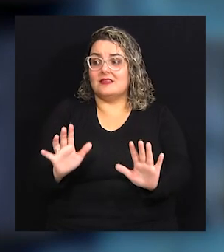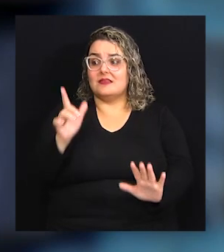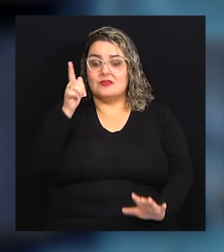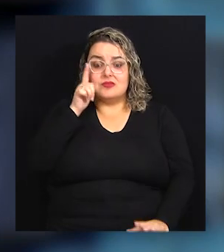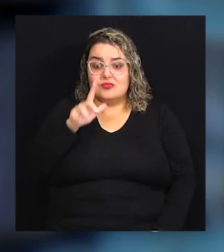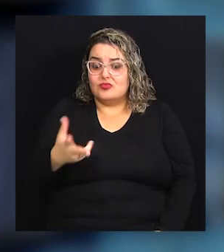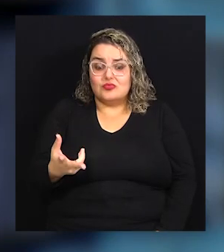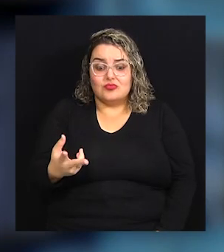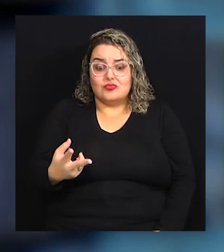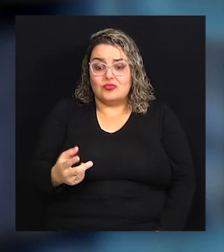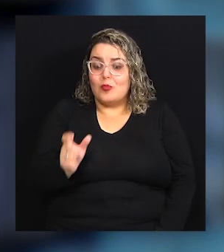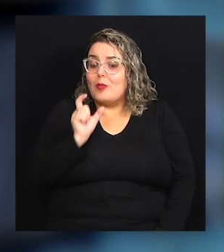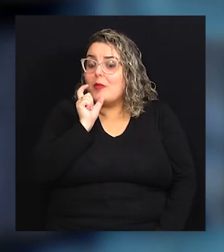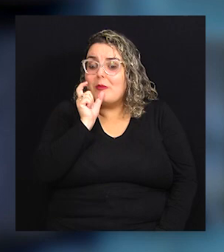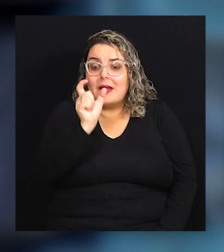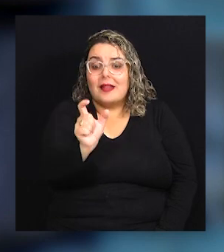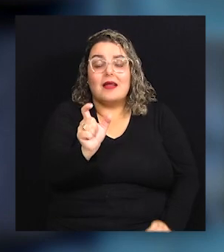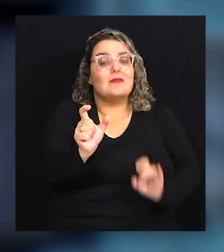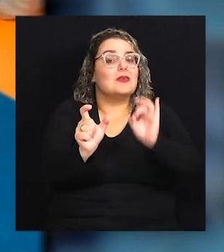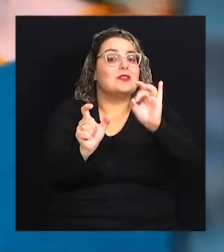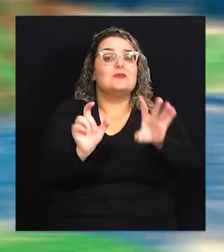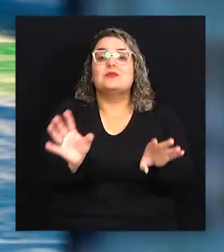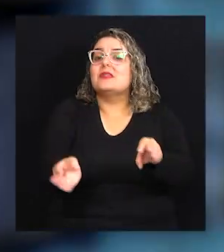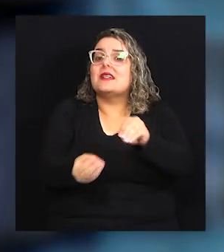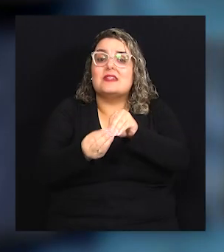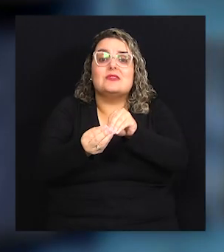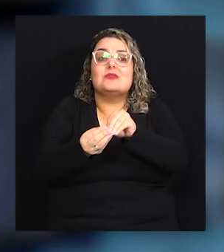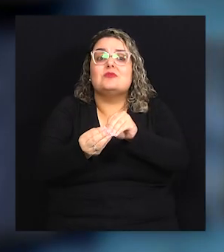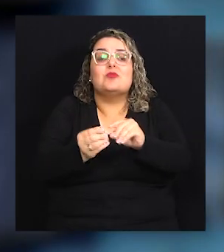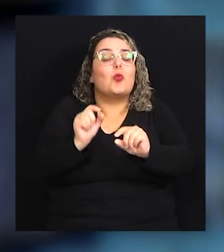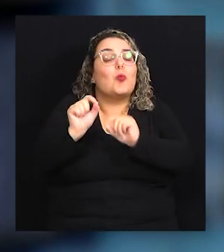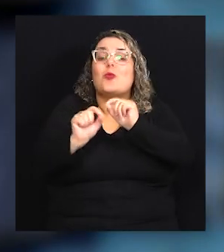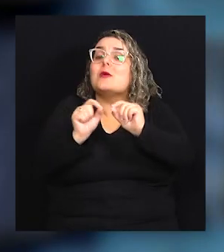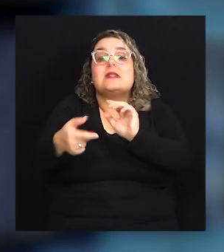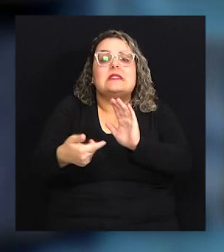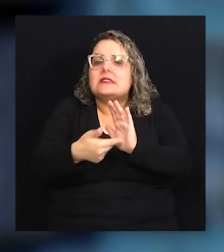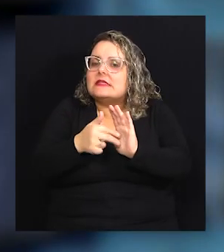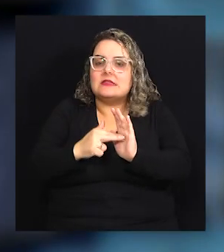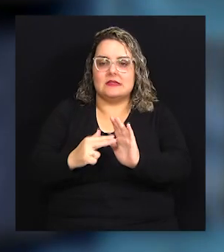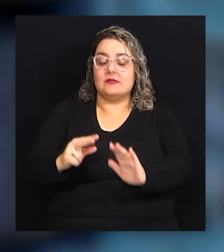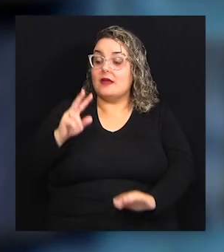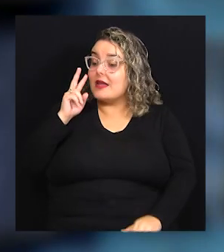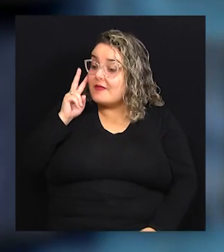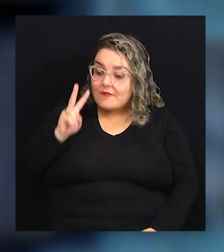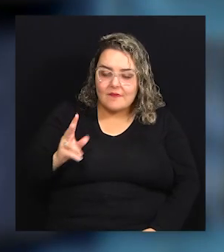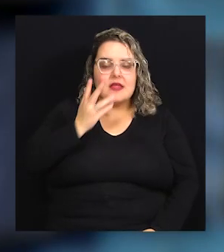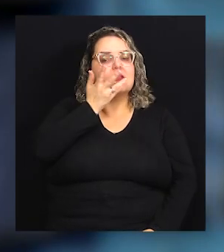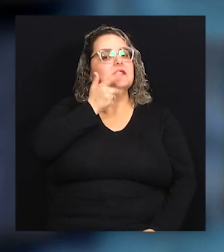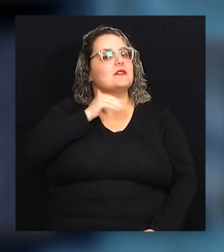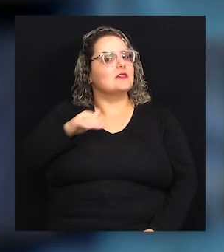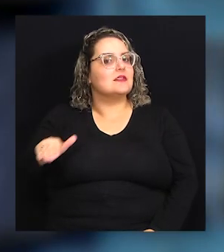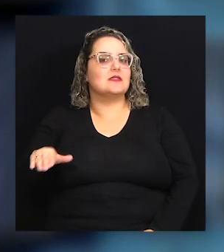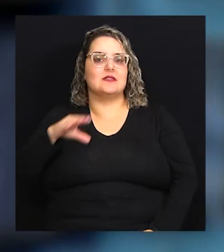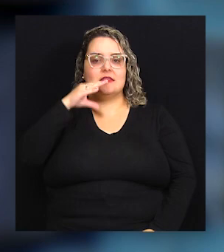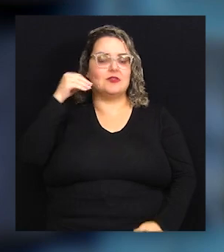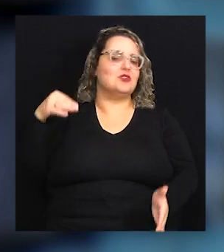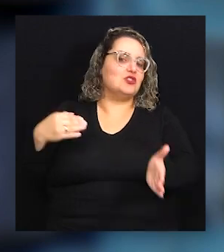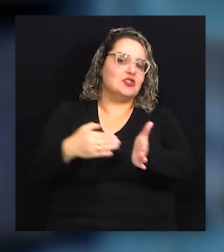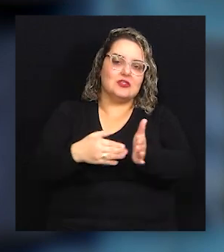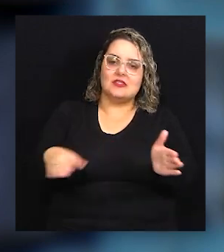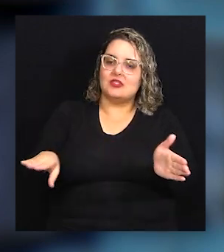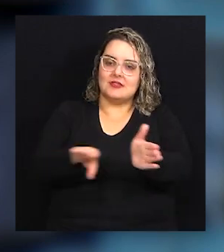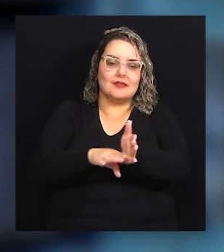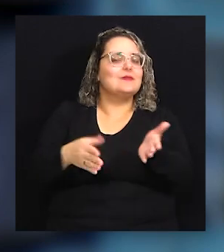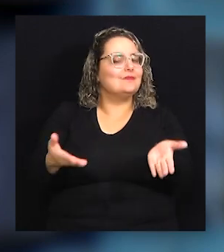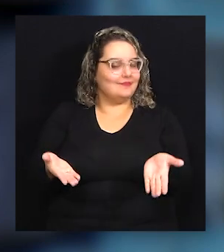eu não consigo nem ter uma palavra específica para resumir o que é ver essa criança, ver esse adolescente chegar